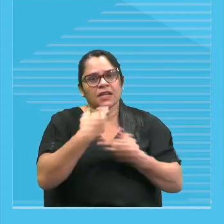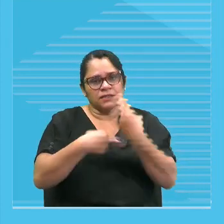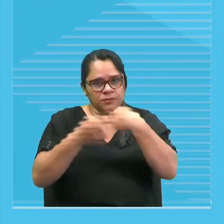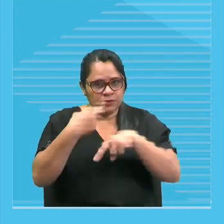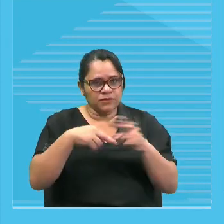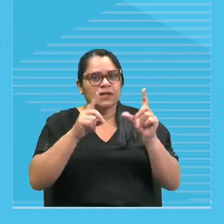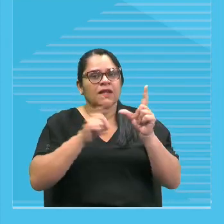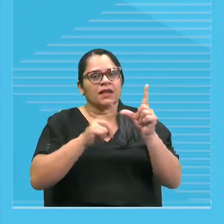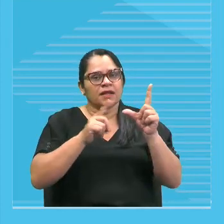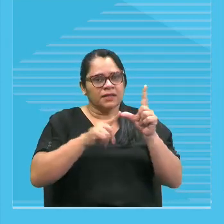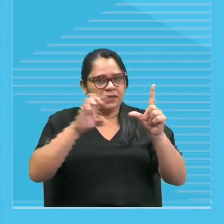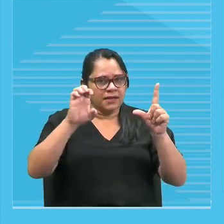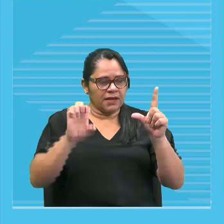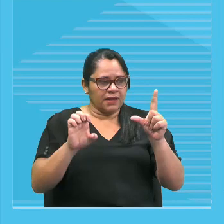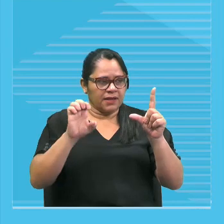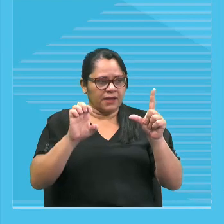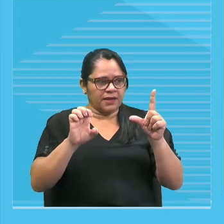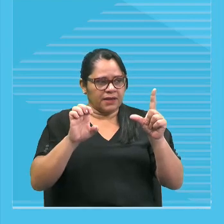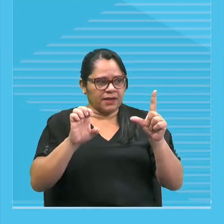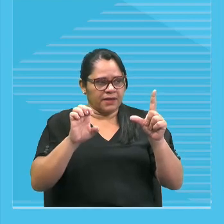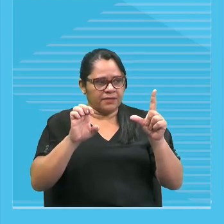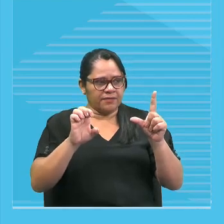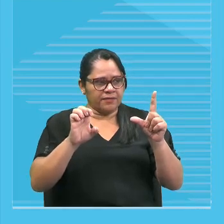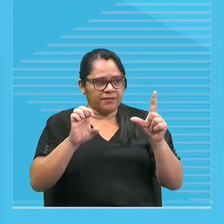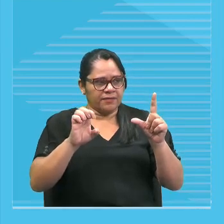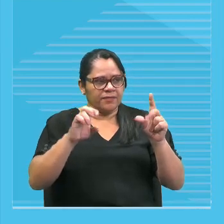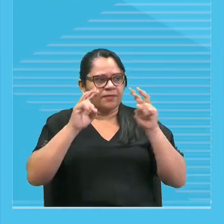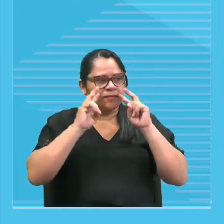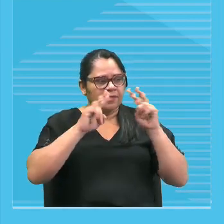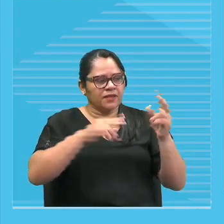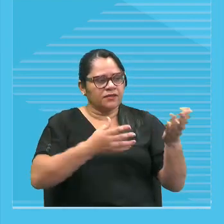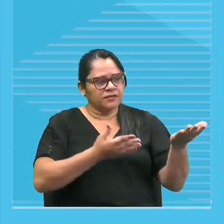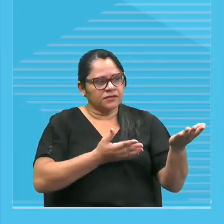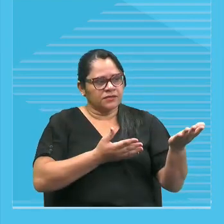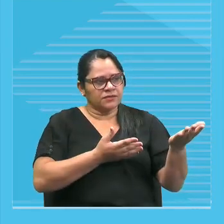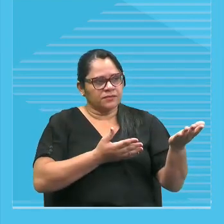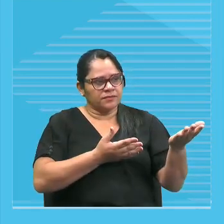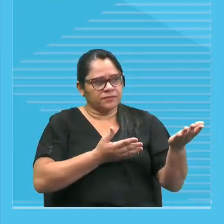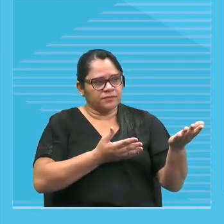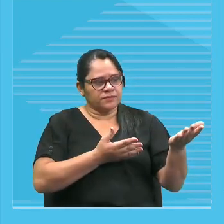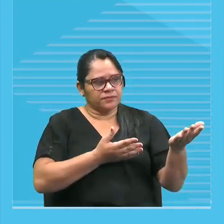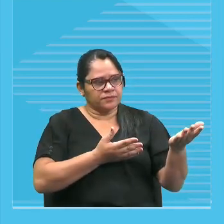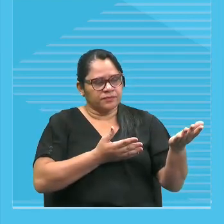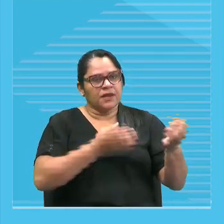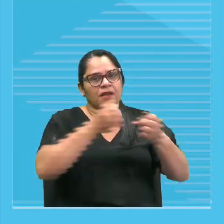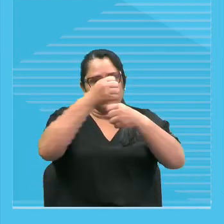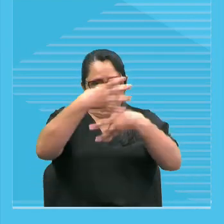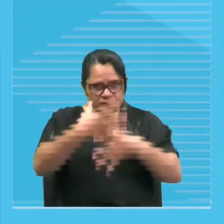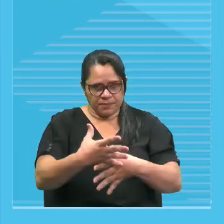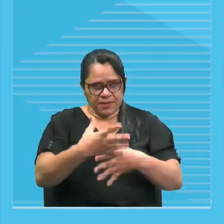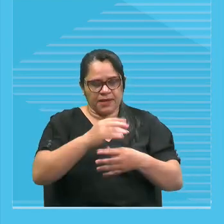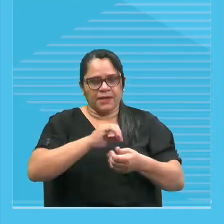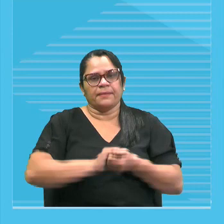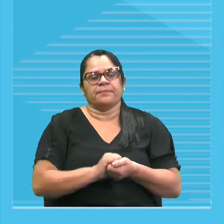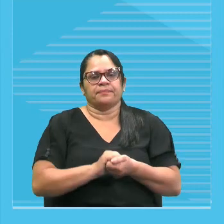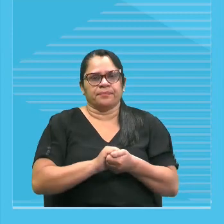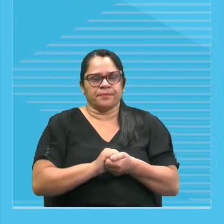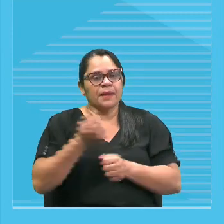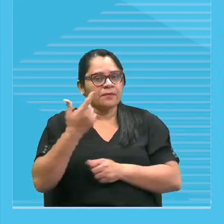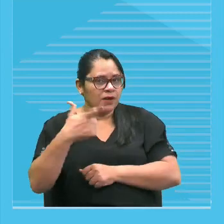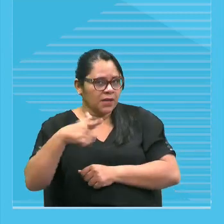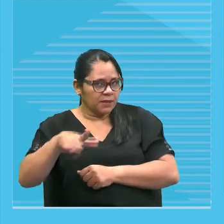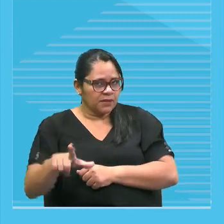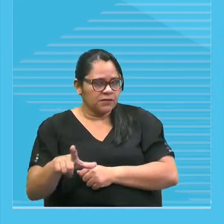é la cola de banco estava interminado bom aí vamos mais uma vez